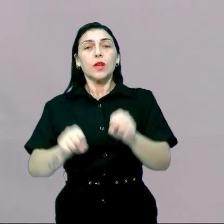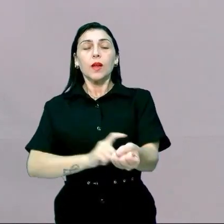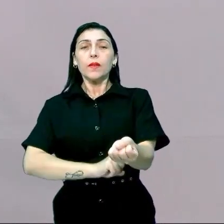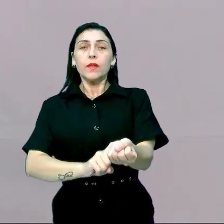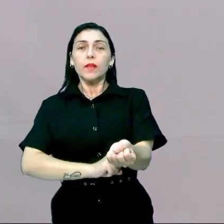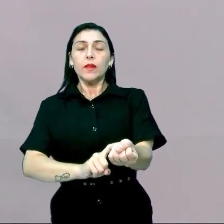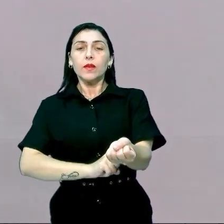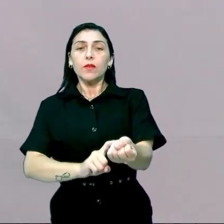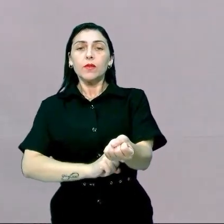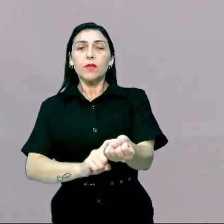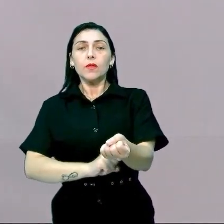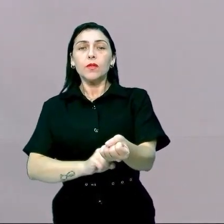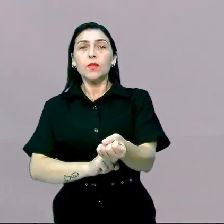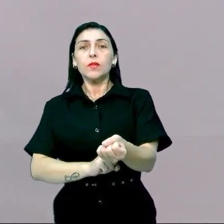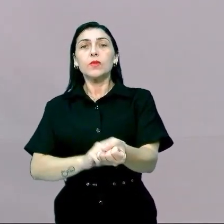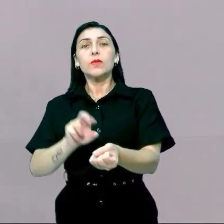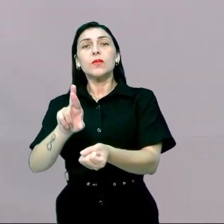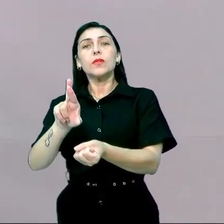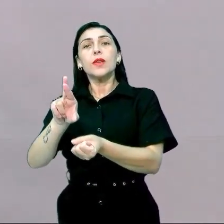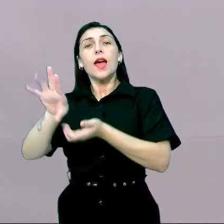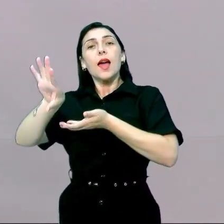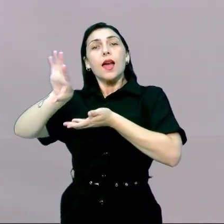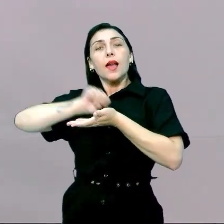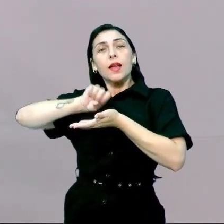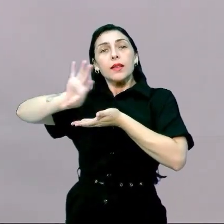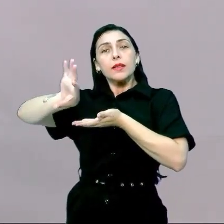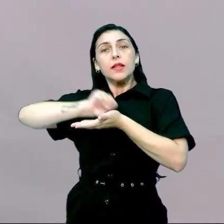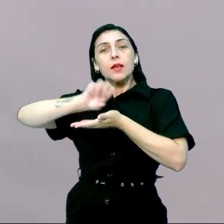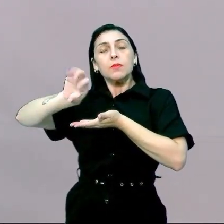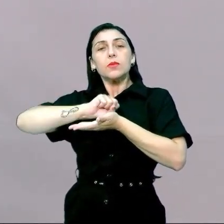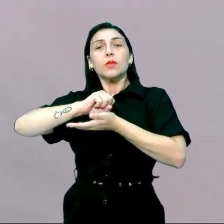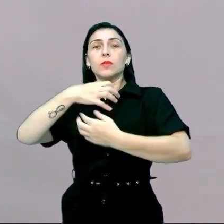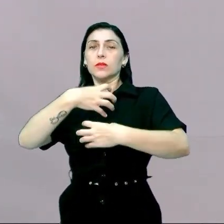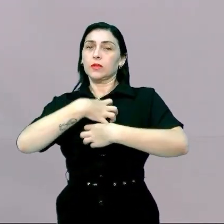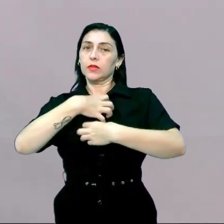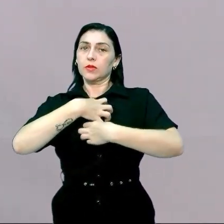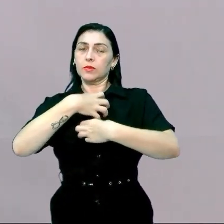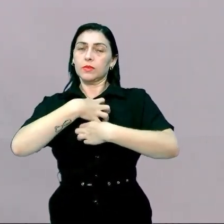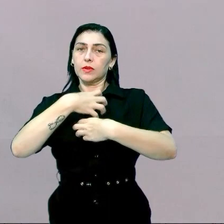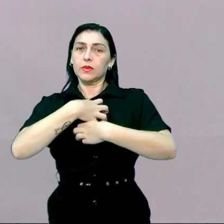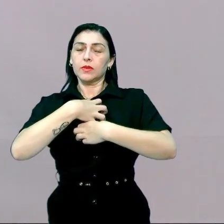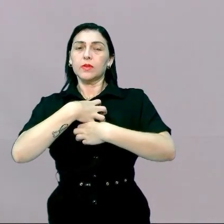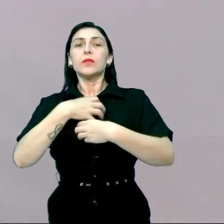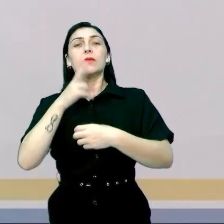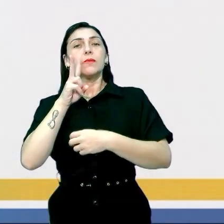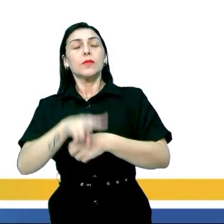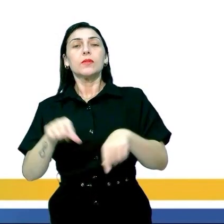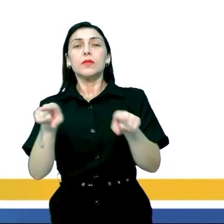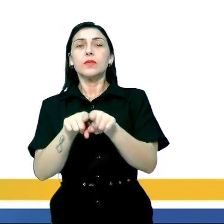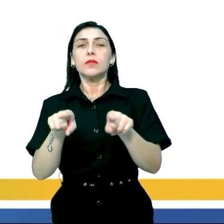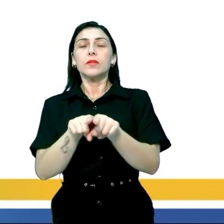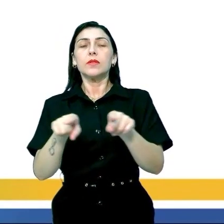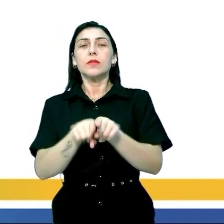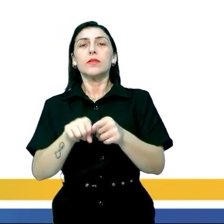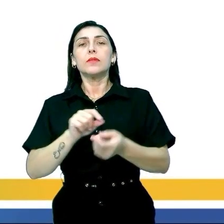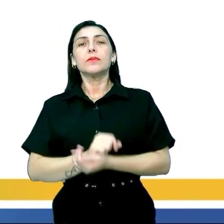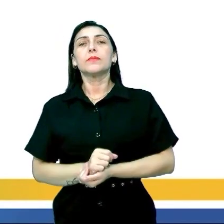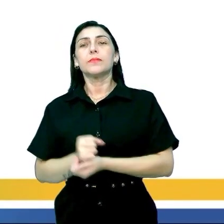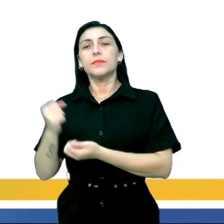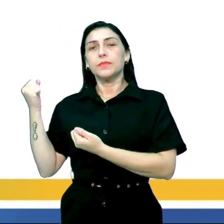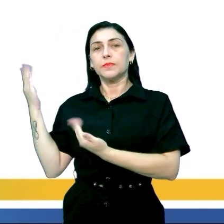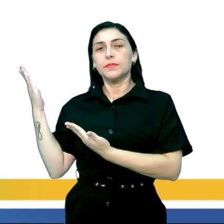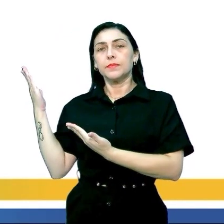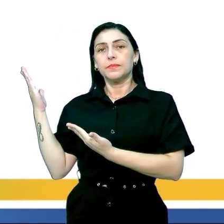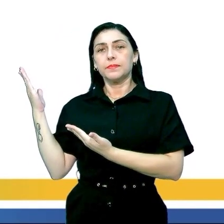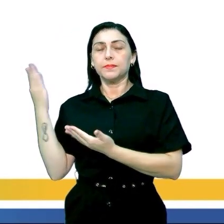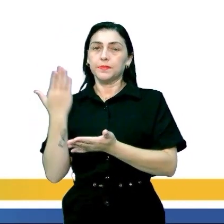de quem? Através dos receptores sensoriais, tá certo? Vimos também, pessoal, aqui, ó, na